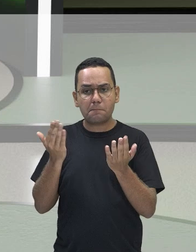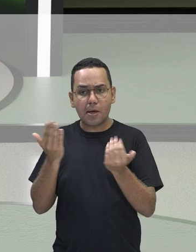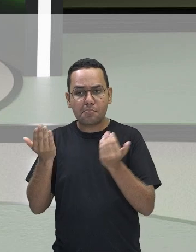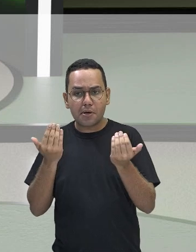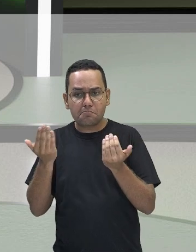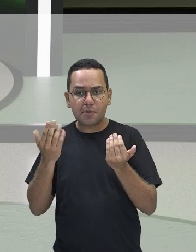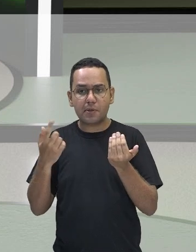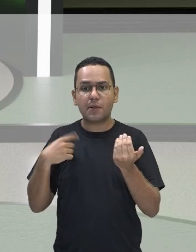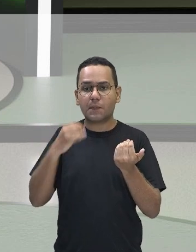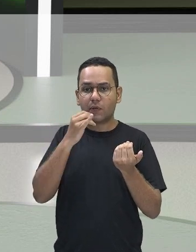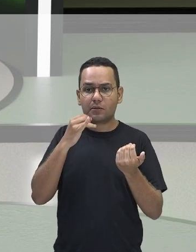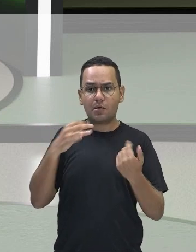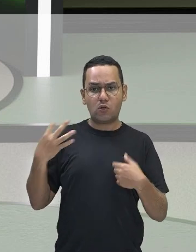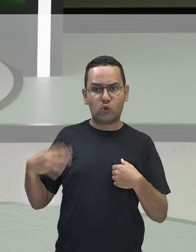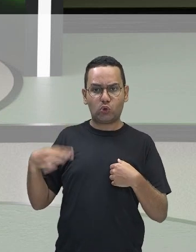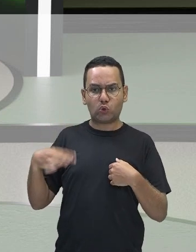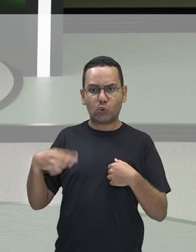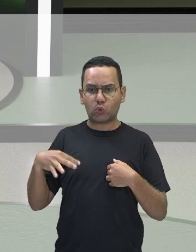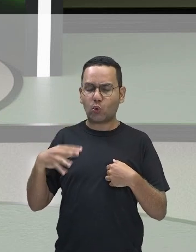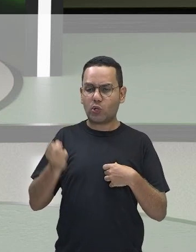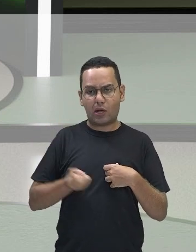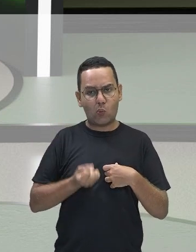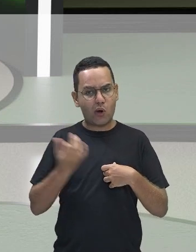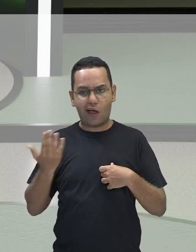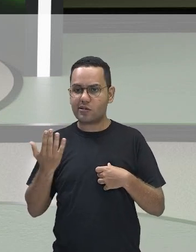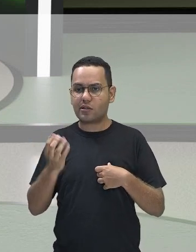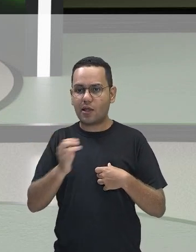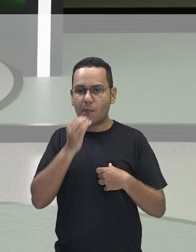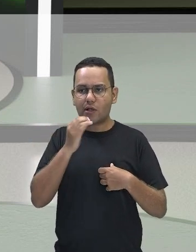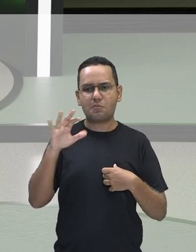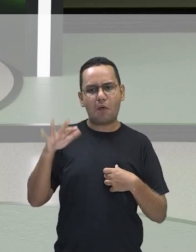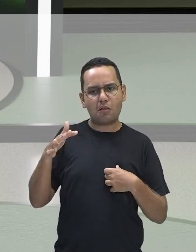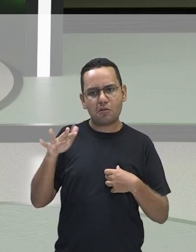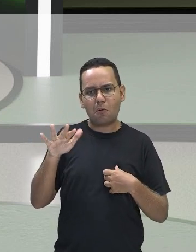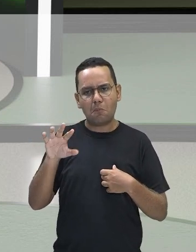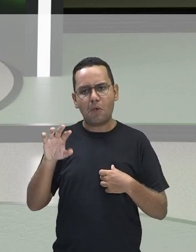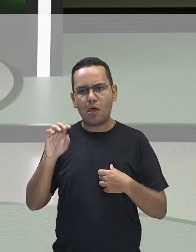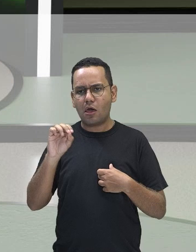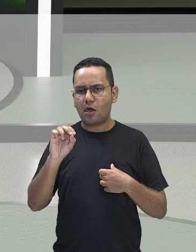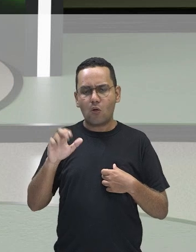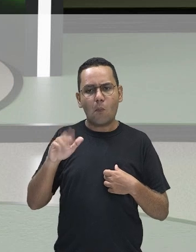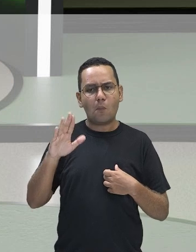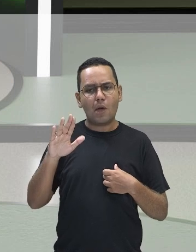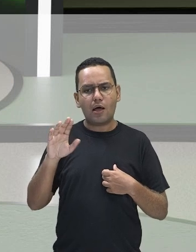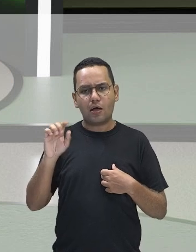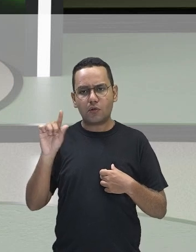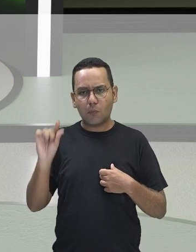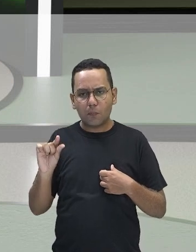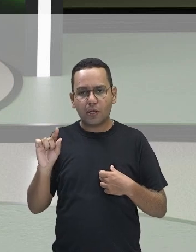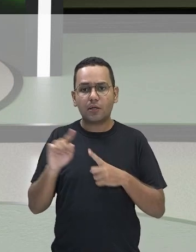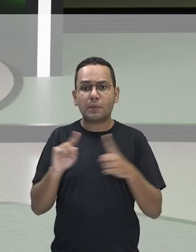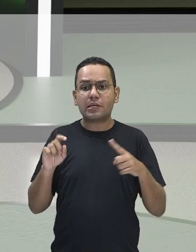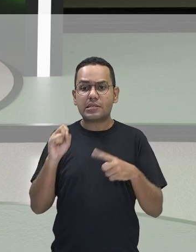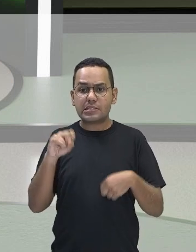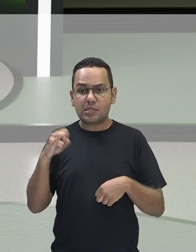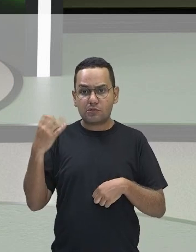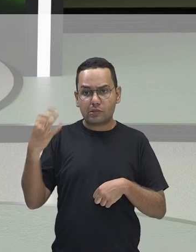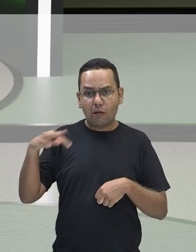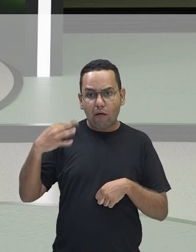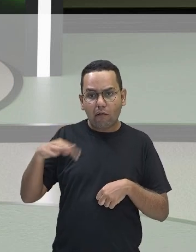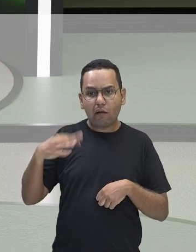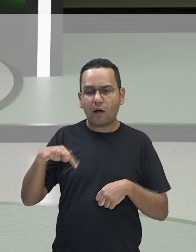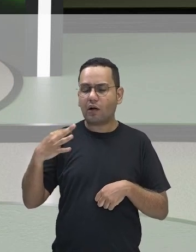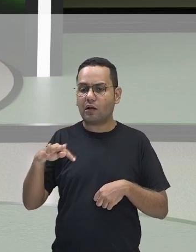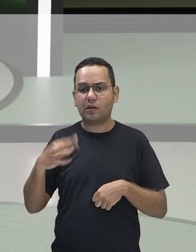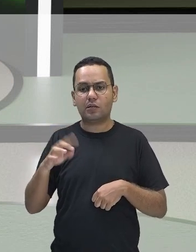tal tamanho é normal. Agora você que chora, né, que a dor dura por mais de um dia, né, você toma ali os